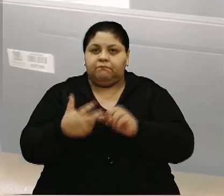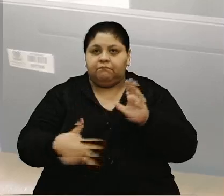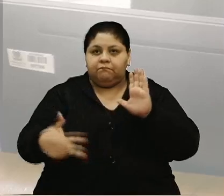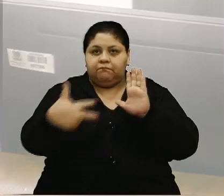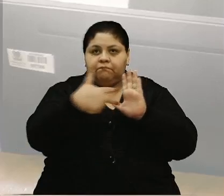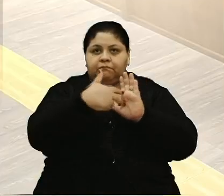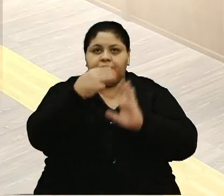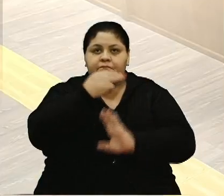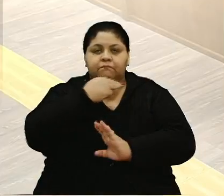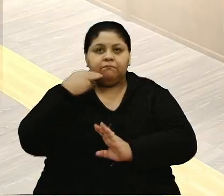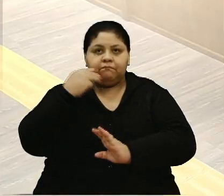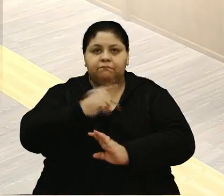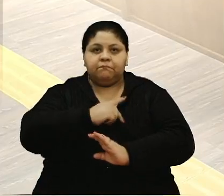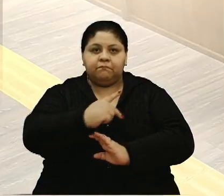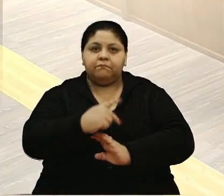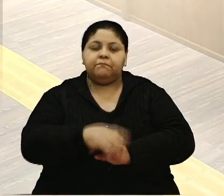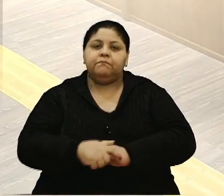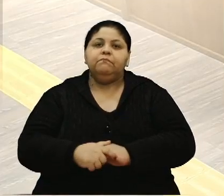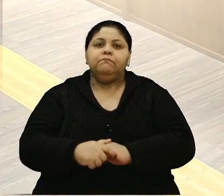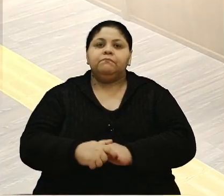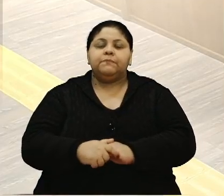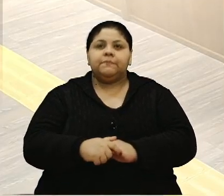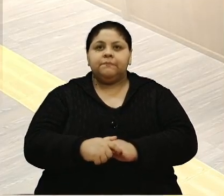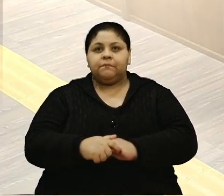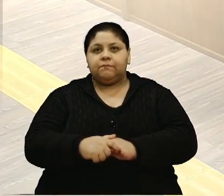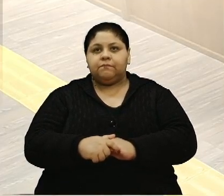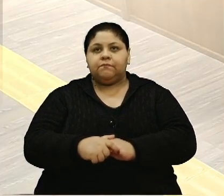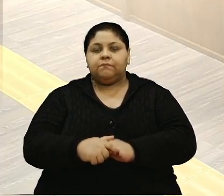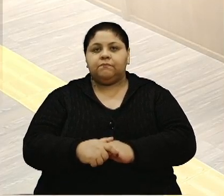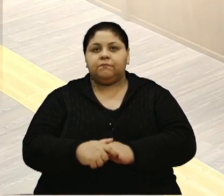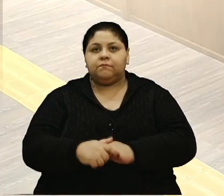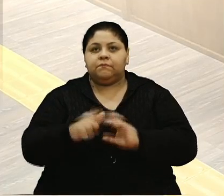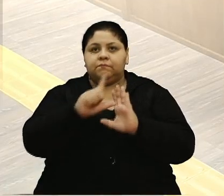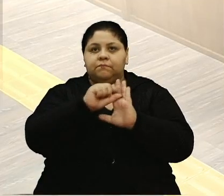Santos, presidente. Conforme artigo 60 da Lei Orgânica,